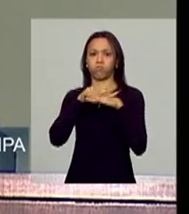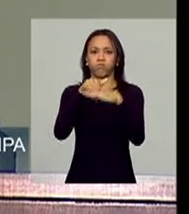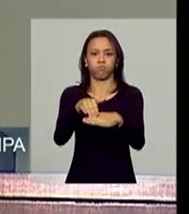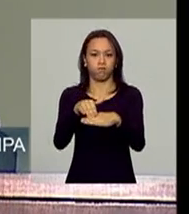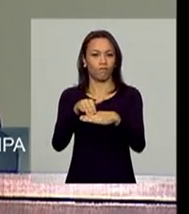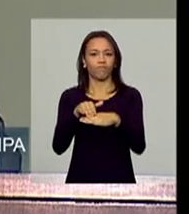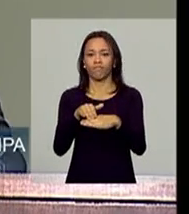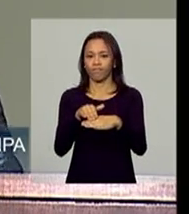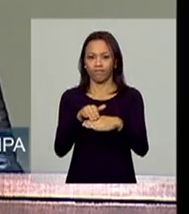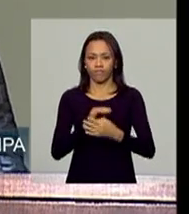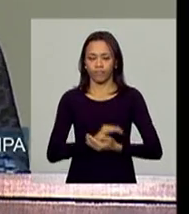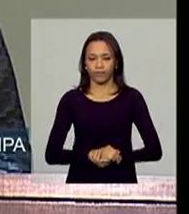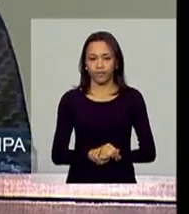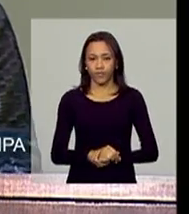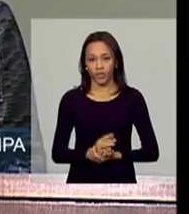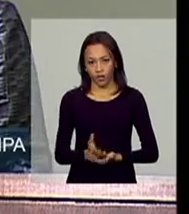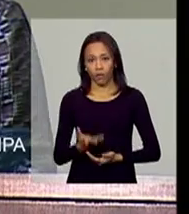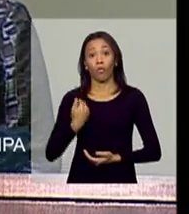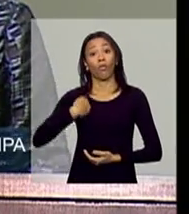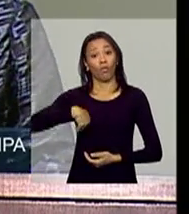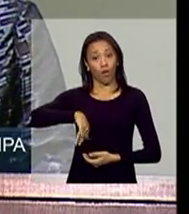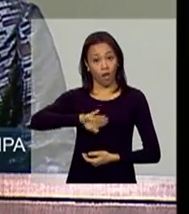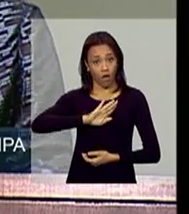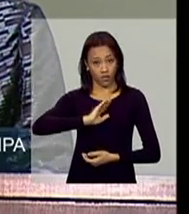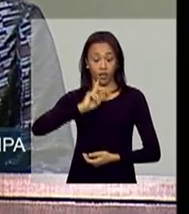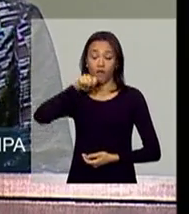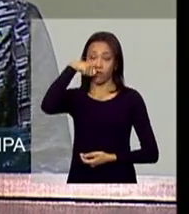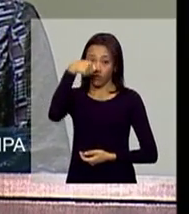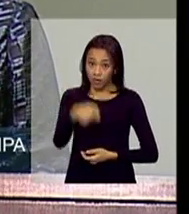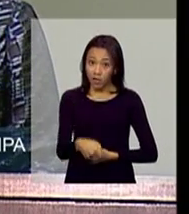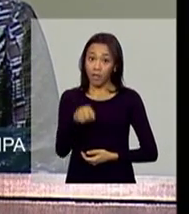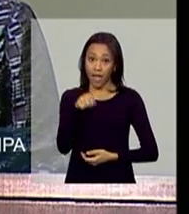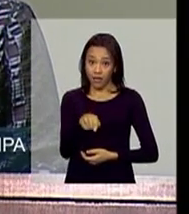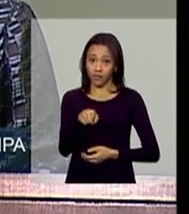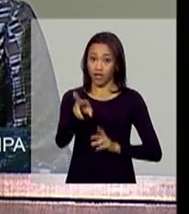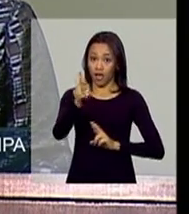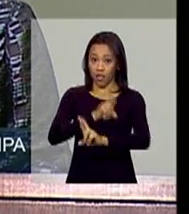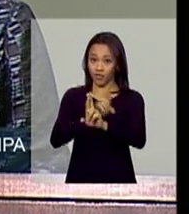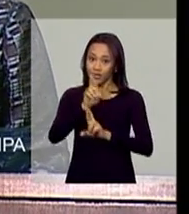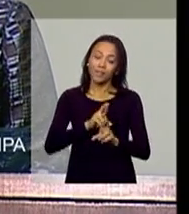unilaterais. Nós reafirmamos a inter-relação entre